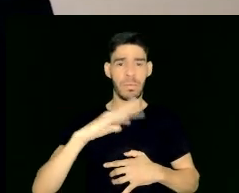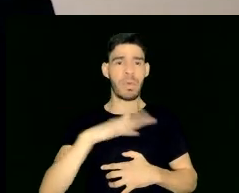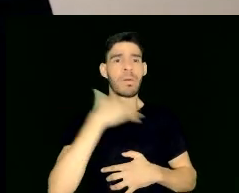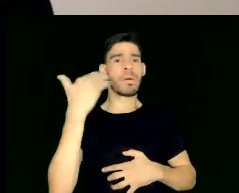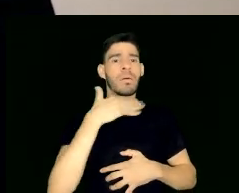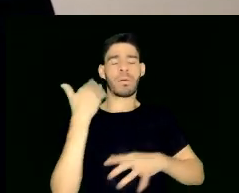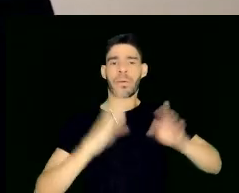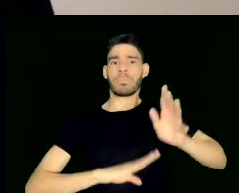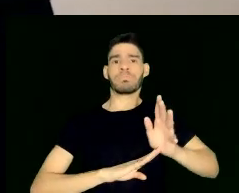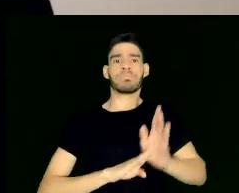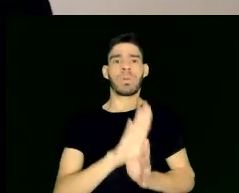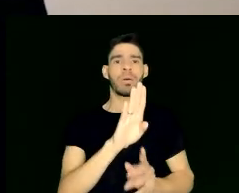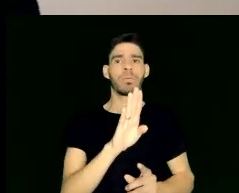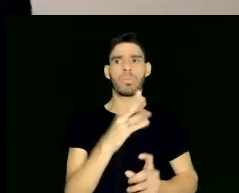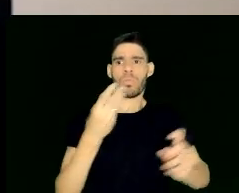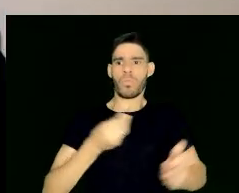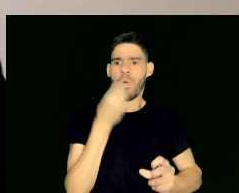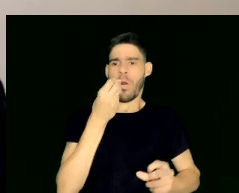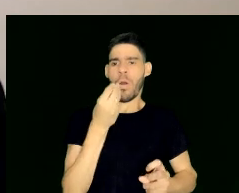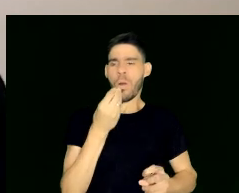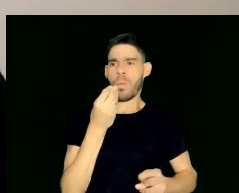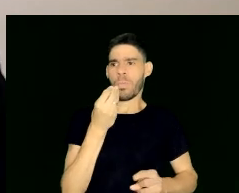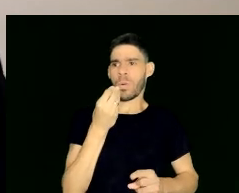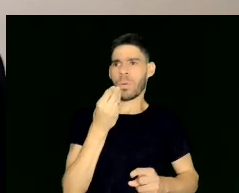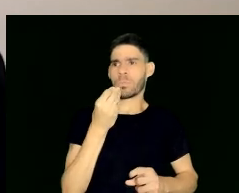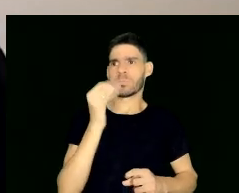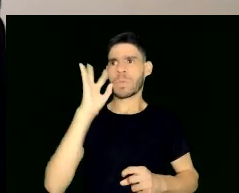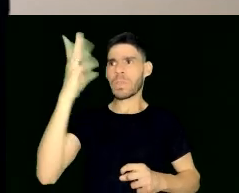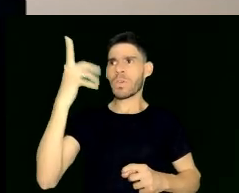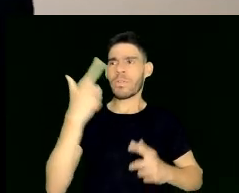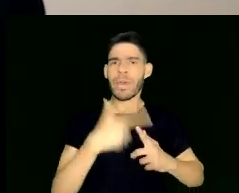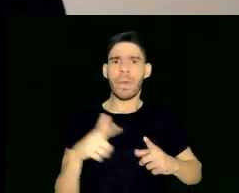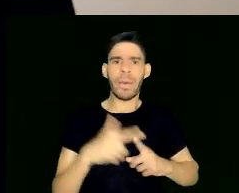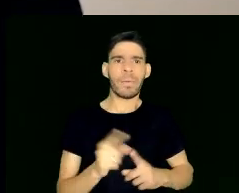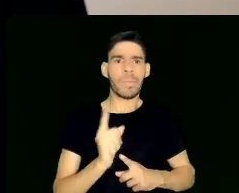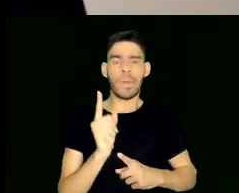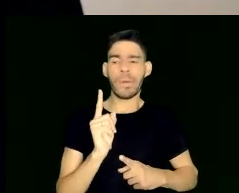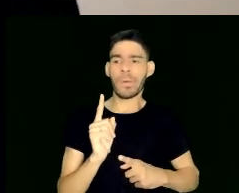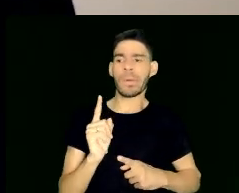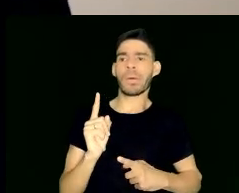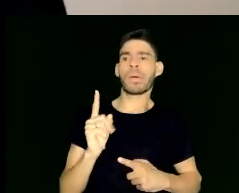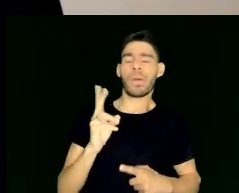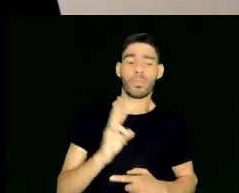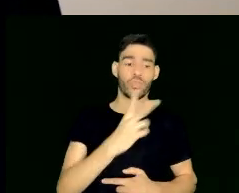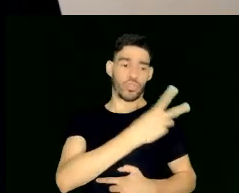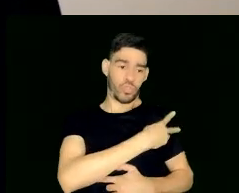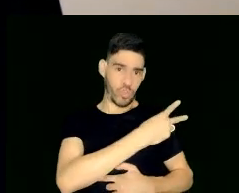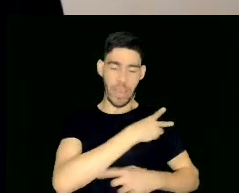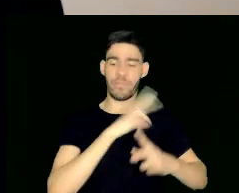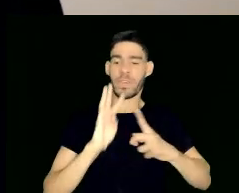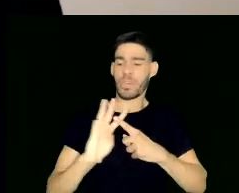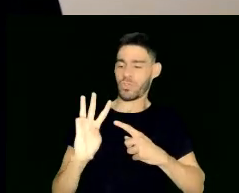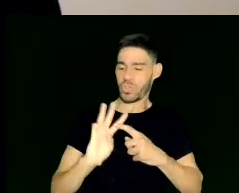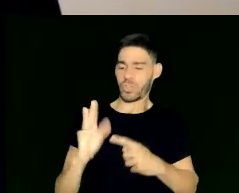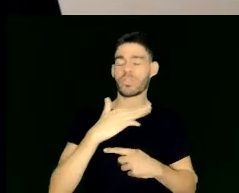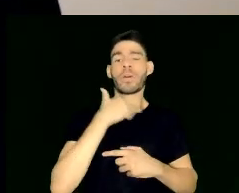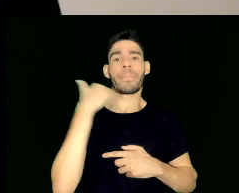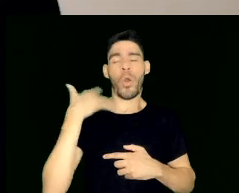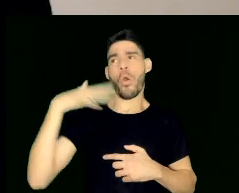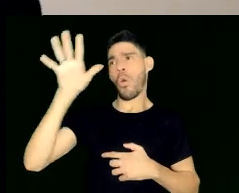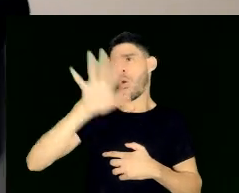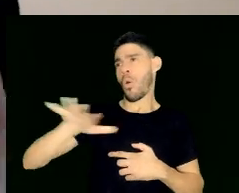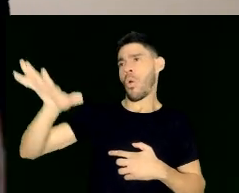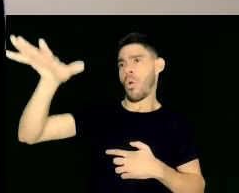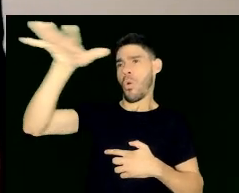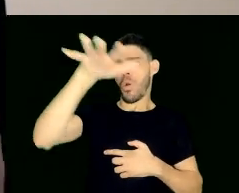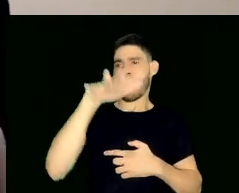resultado morte, não há como reparar o dano. Quando um cacique morre numa comunidade Yanomami,